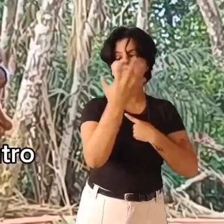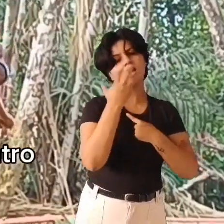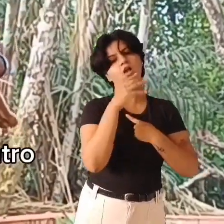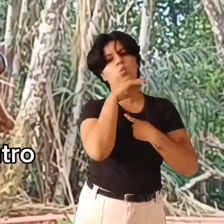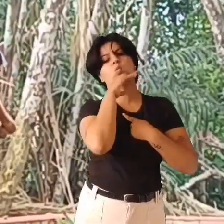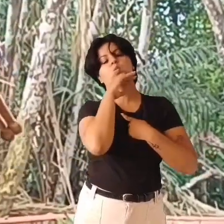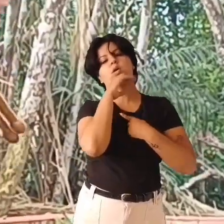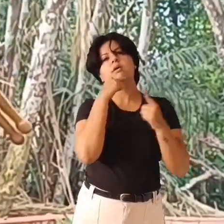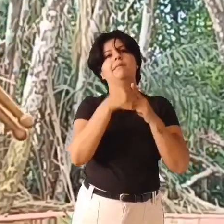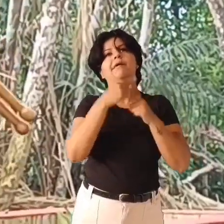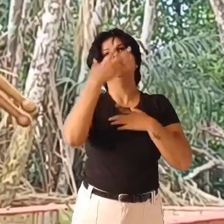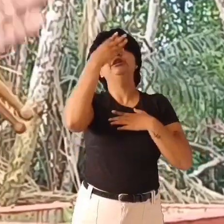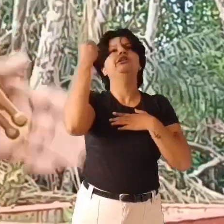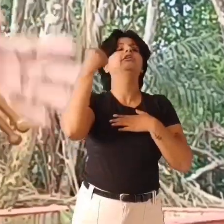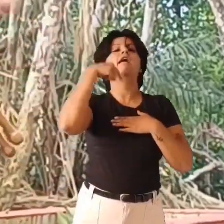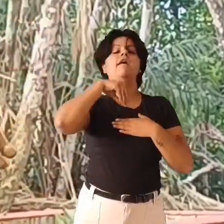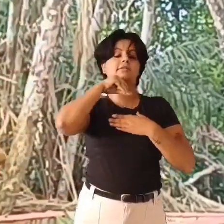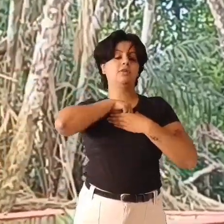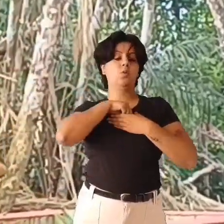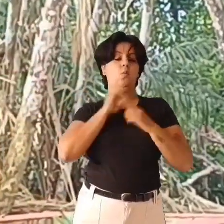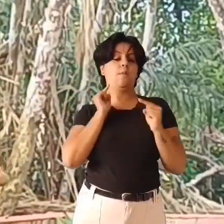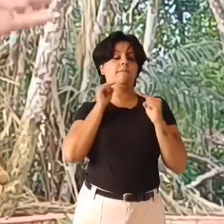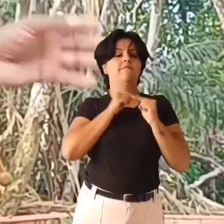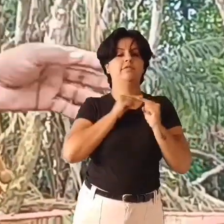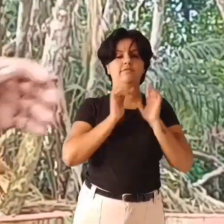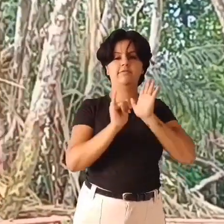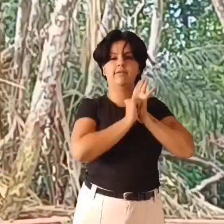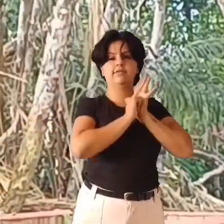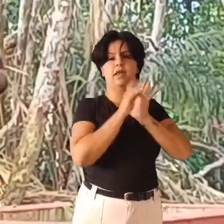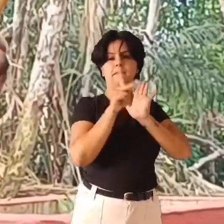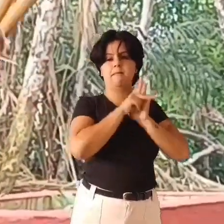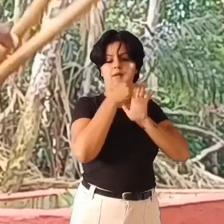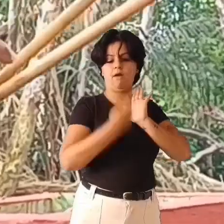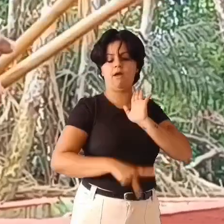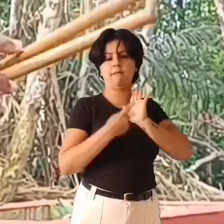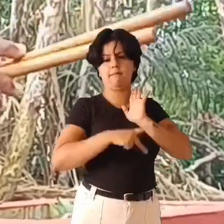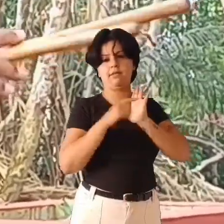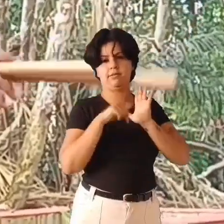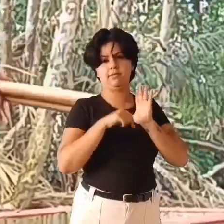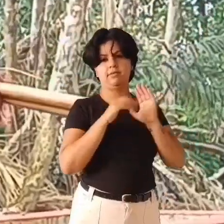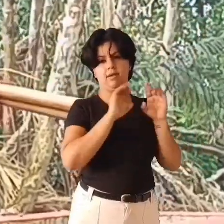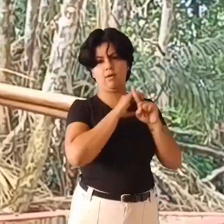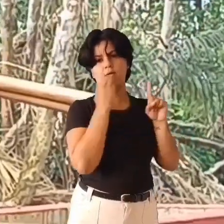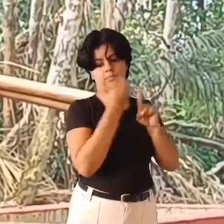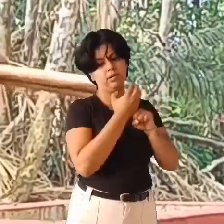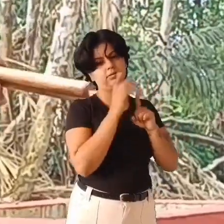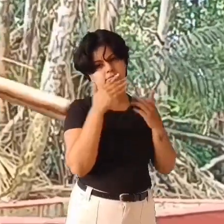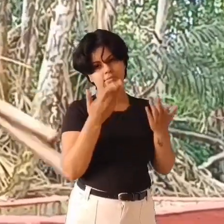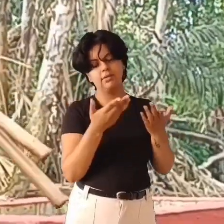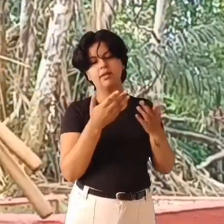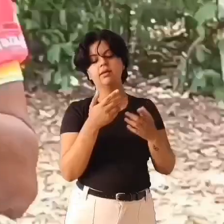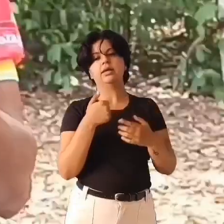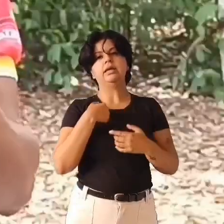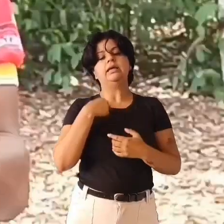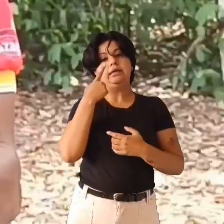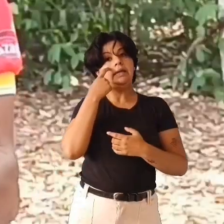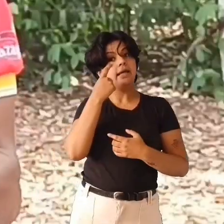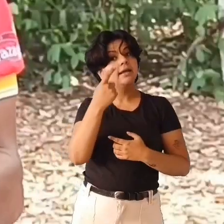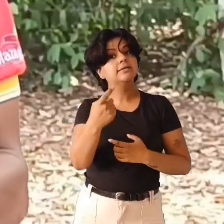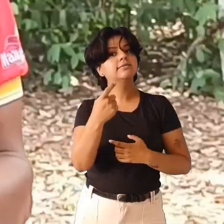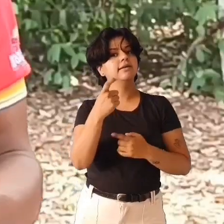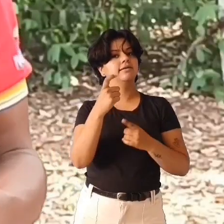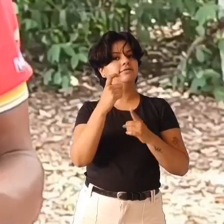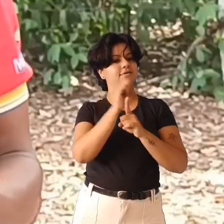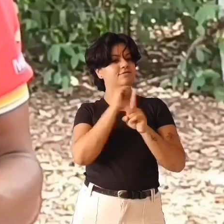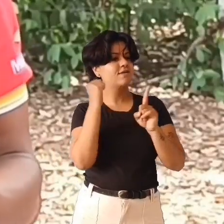fora para dentro, esquece a parte principal, que é a identidade da pessoa que mora naquela comunidade. Aí a gente leva muito isso,